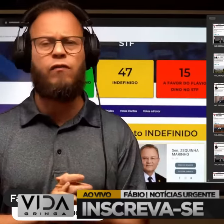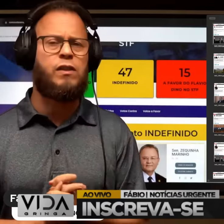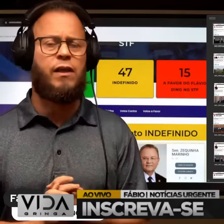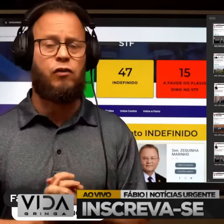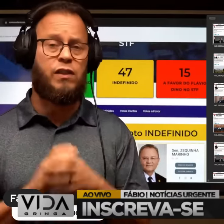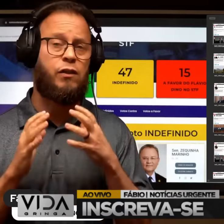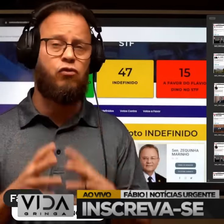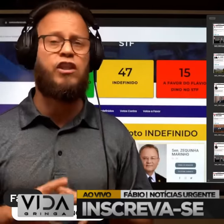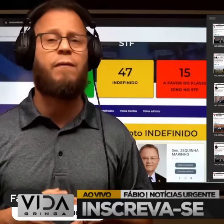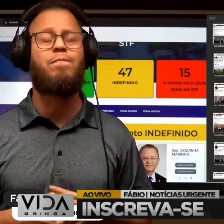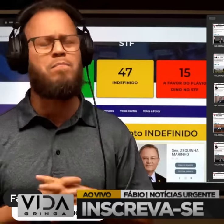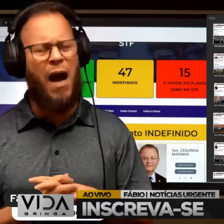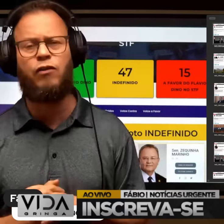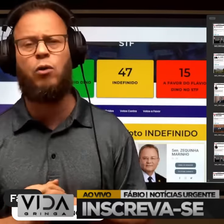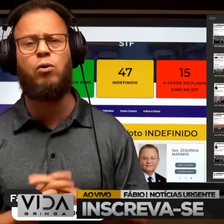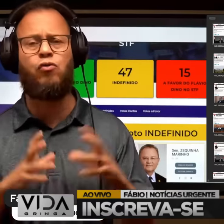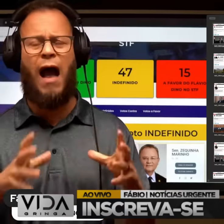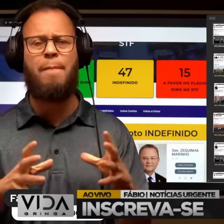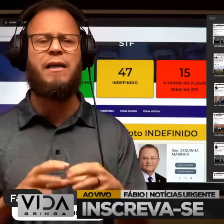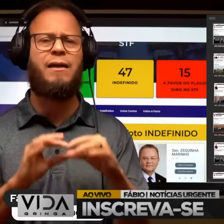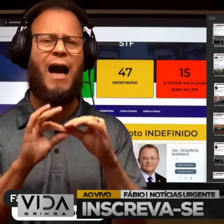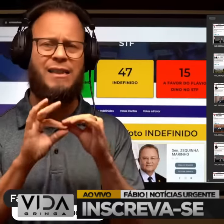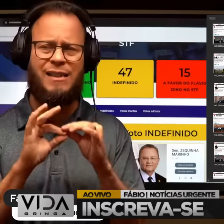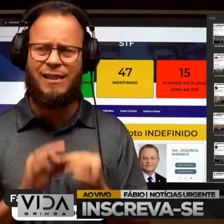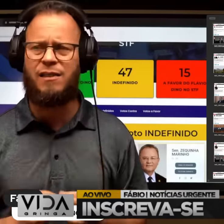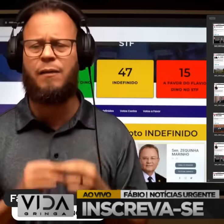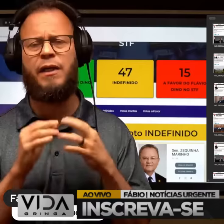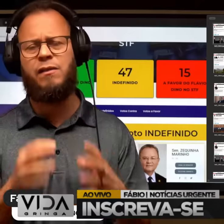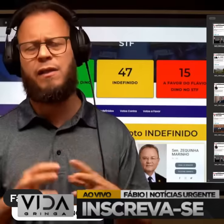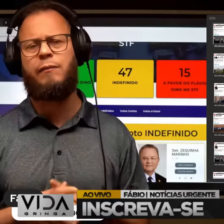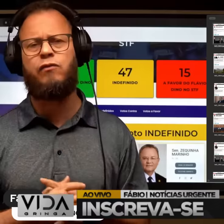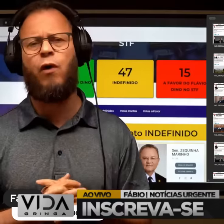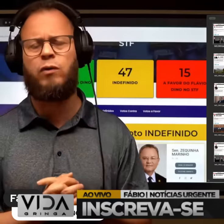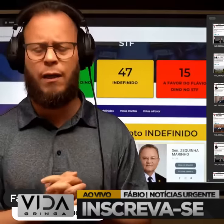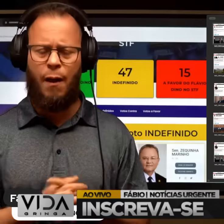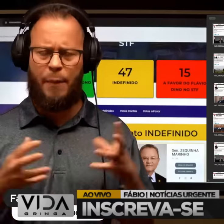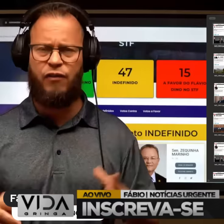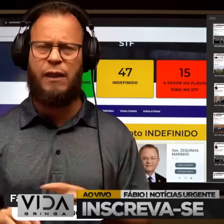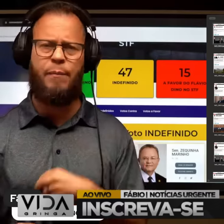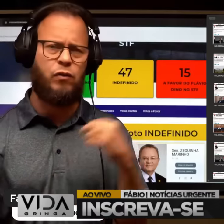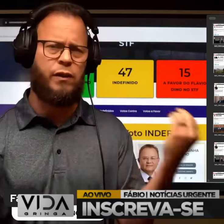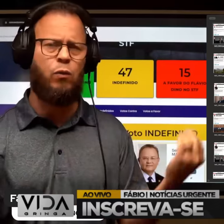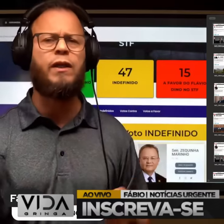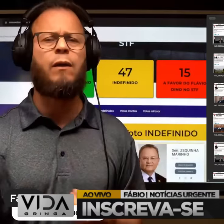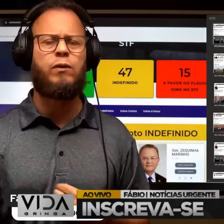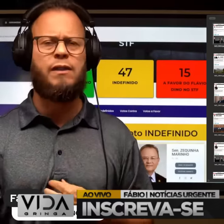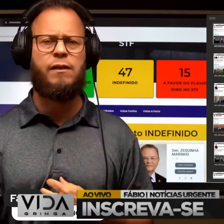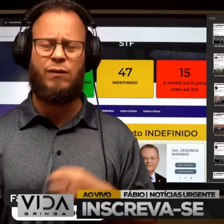abençoe vocês. Vocês têm um dia maravilhoso. Amanhã, às 6 da manhã, estaremos de volta para falar para